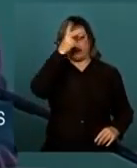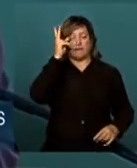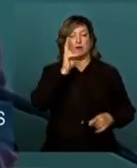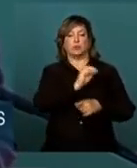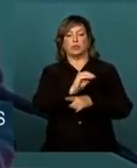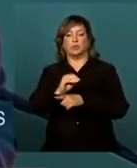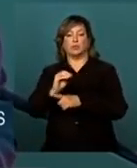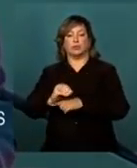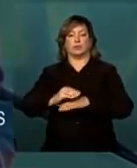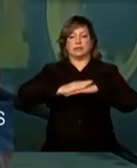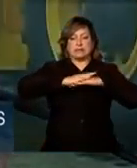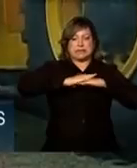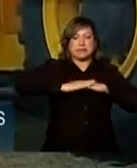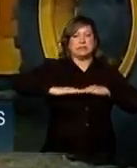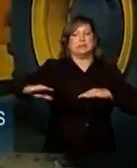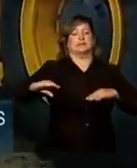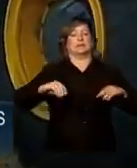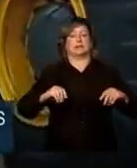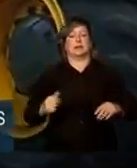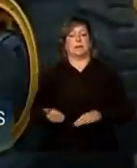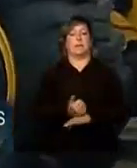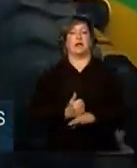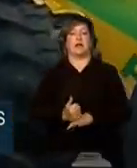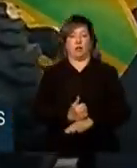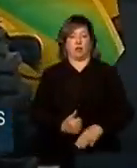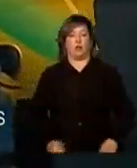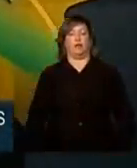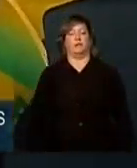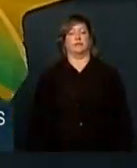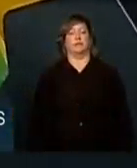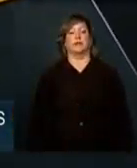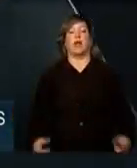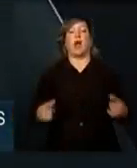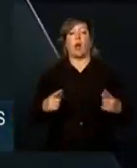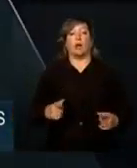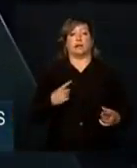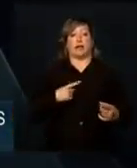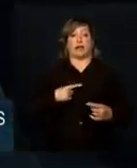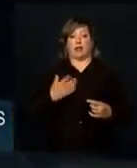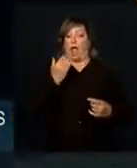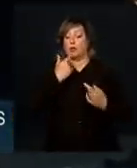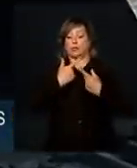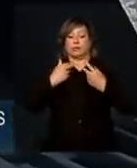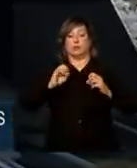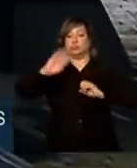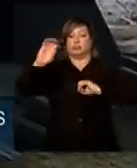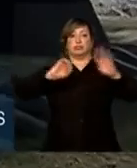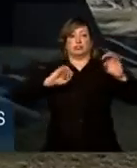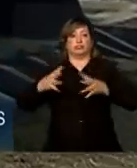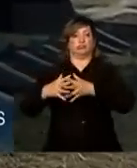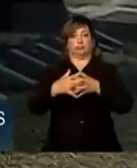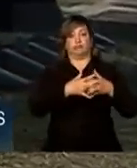melhor das estradas, terem melhores condições de cuidar das estradas. Por onde passa a produção da agricultura e da pecuária, mas também